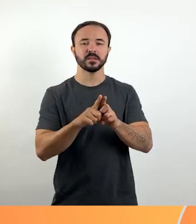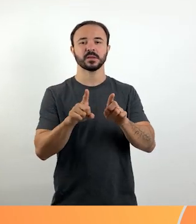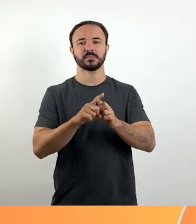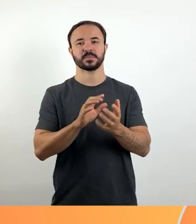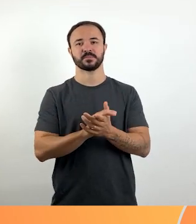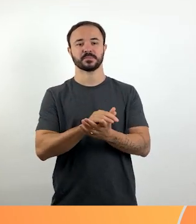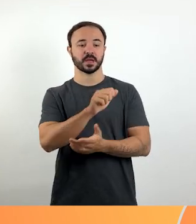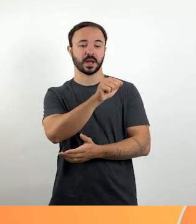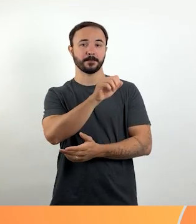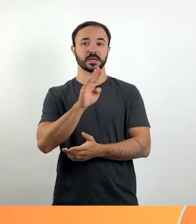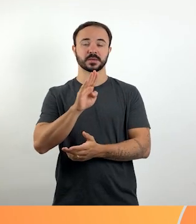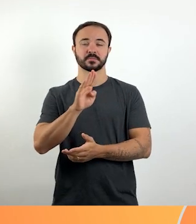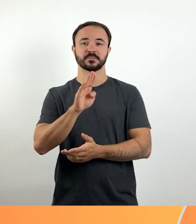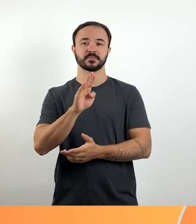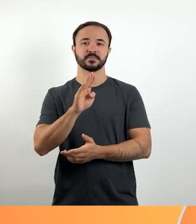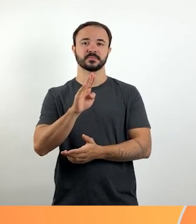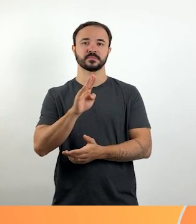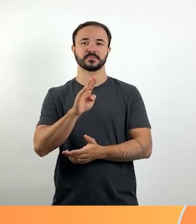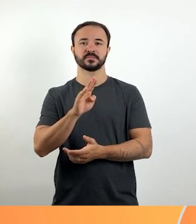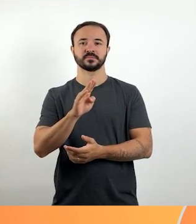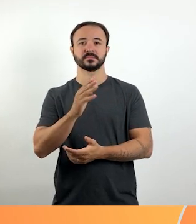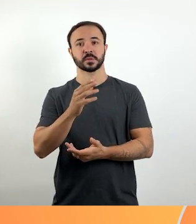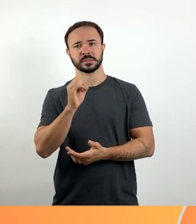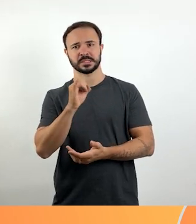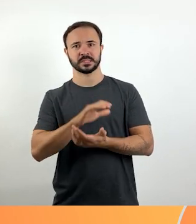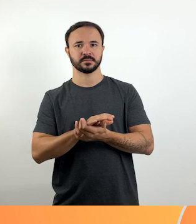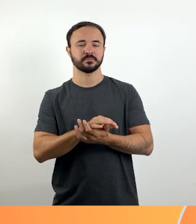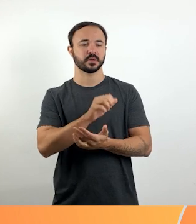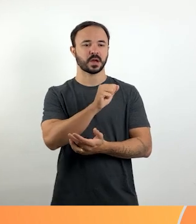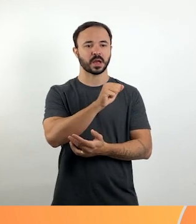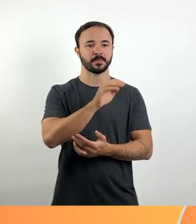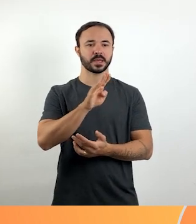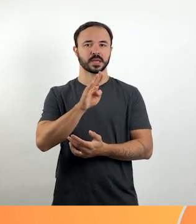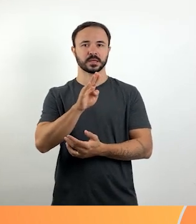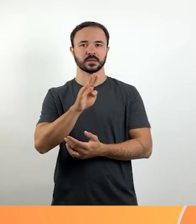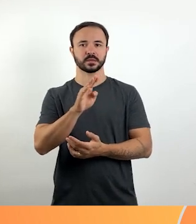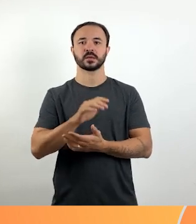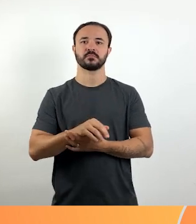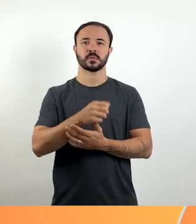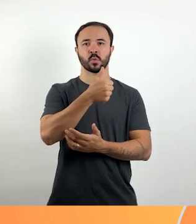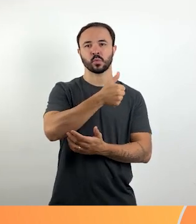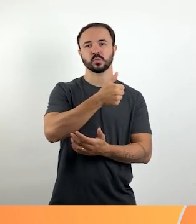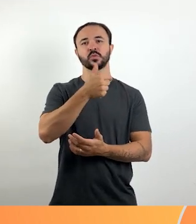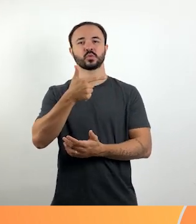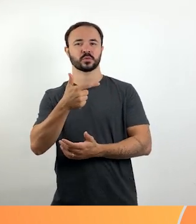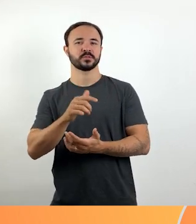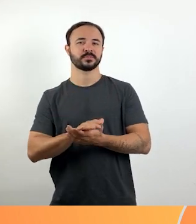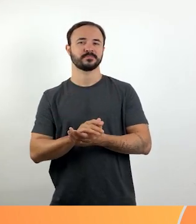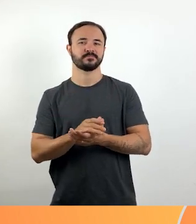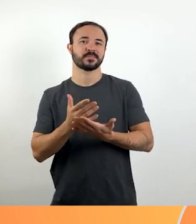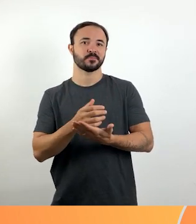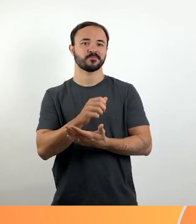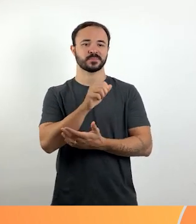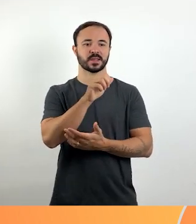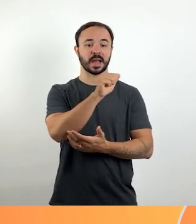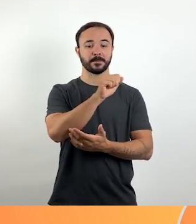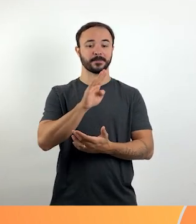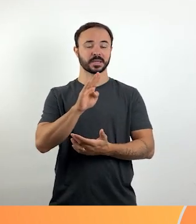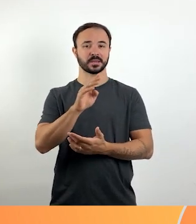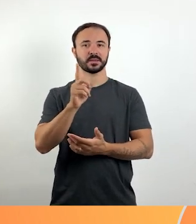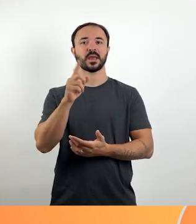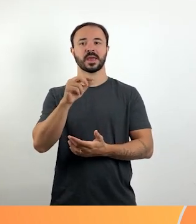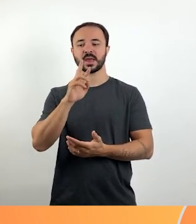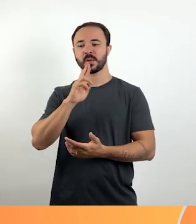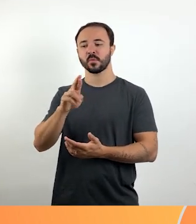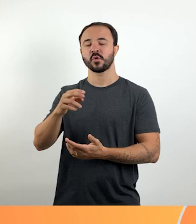AB. Se o AB, o A for 1 e o B for 2, AB vai ser 12. Aqui, por exemplo, eu